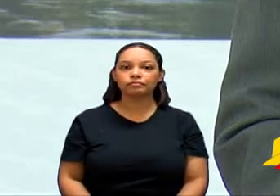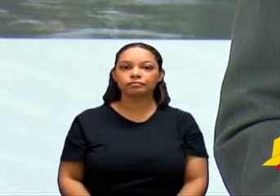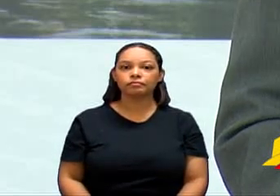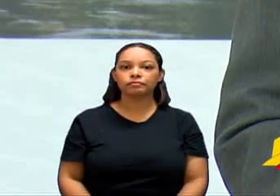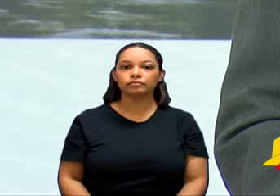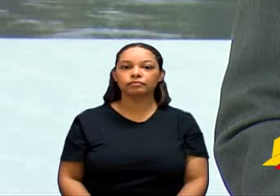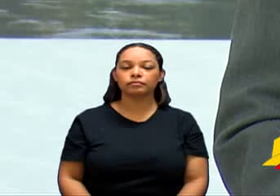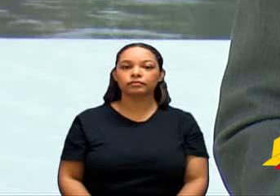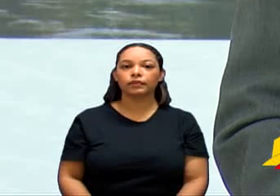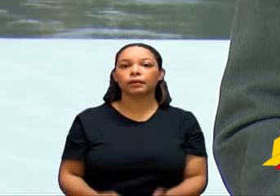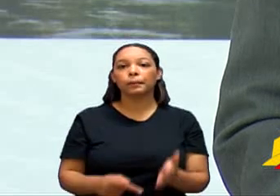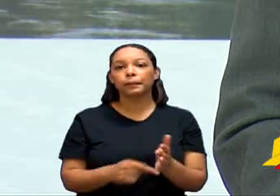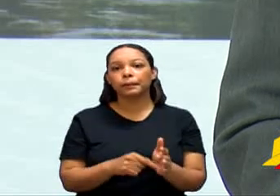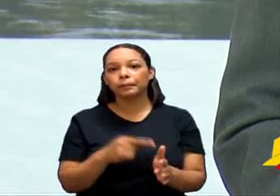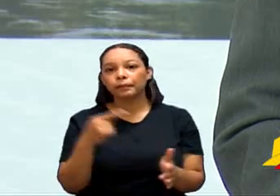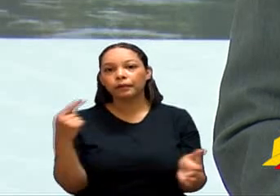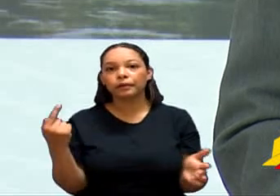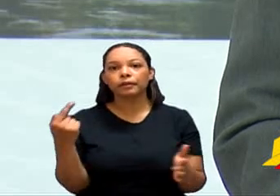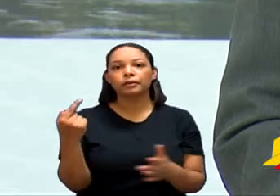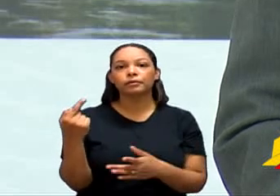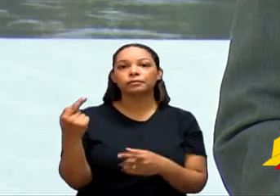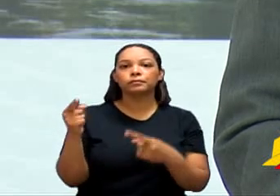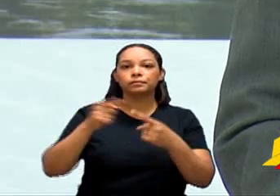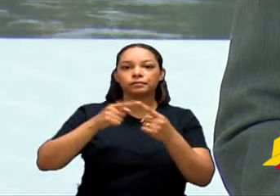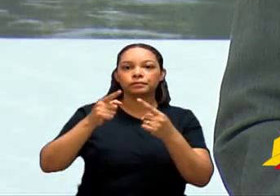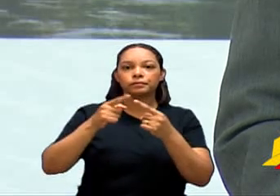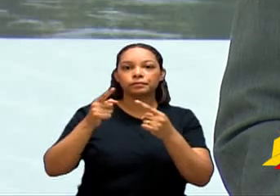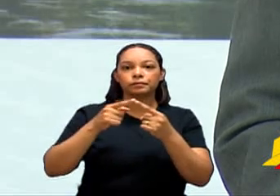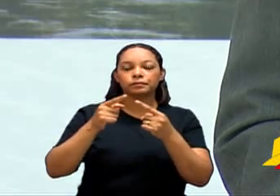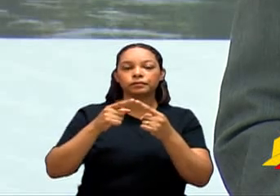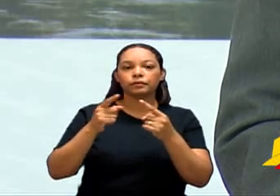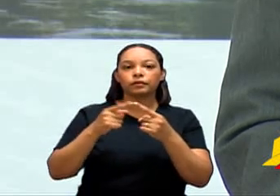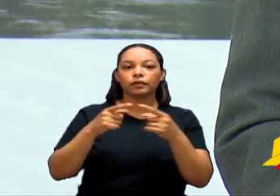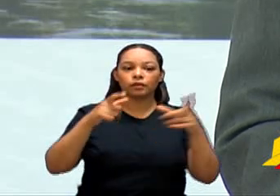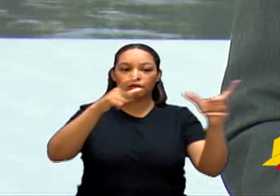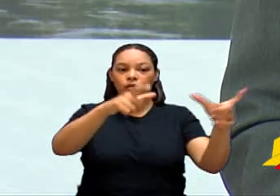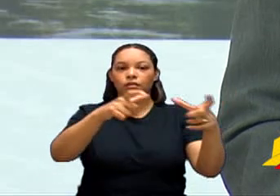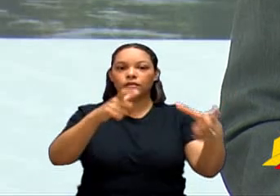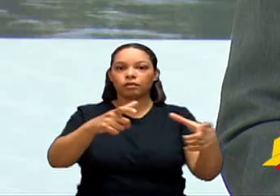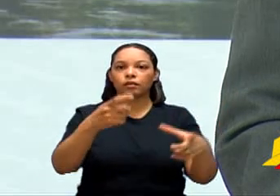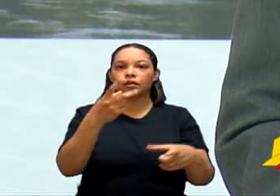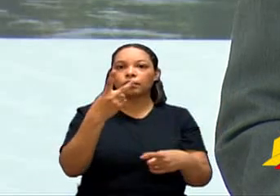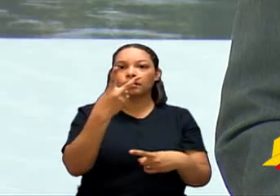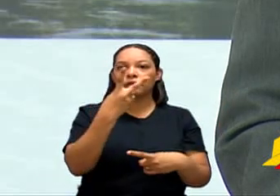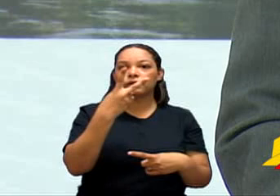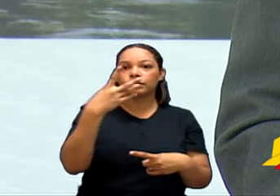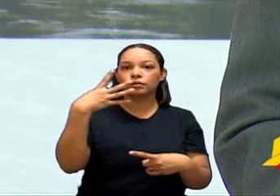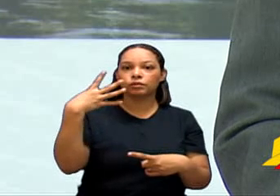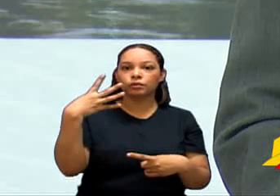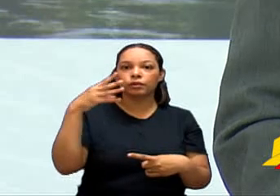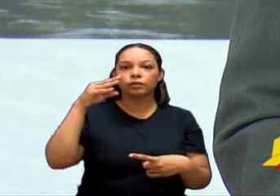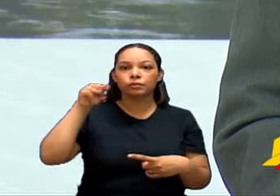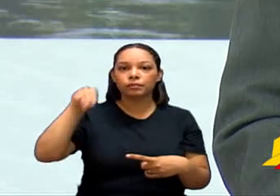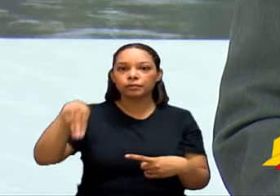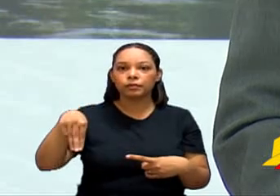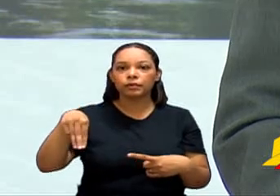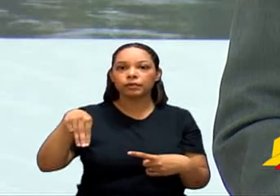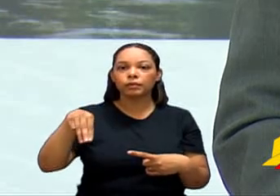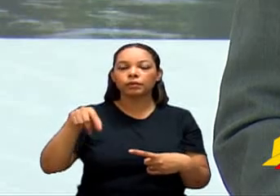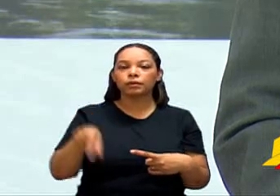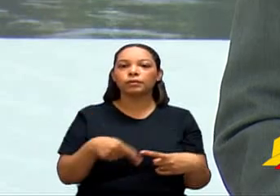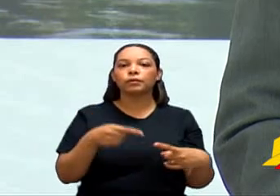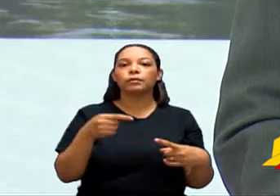no inciso 1º, tem um imóvel de 24 mil metros no Parque Vitória Régia. No